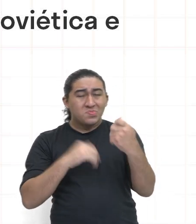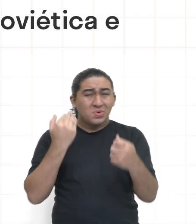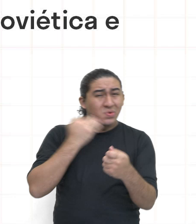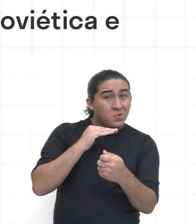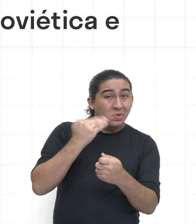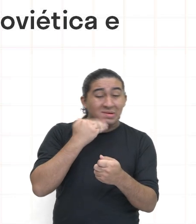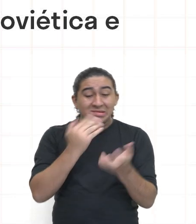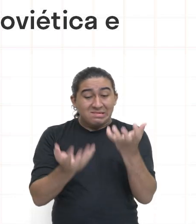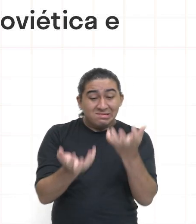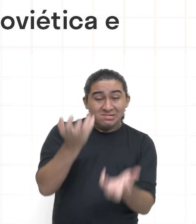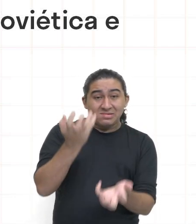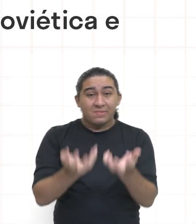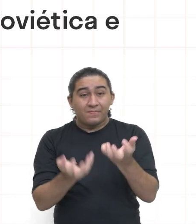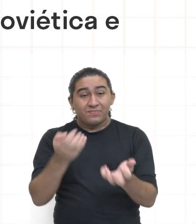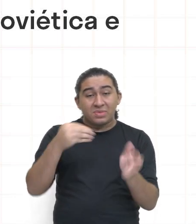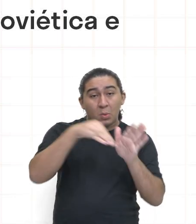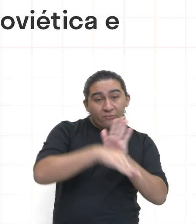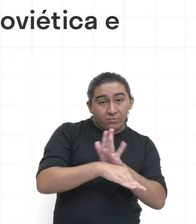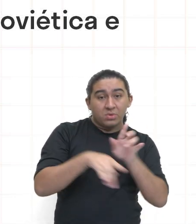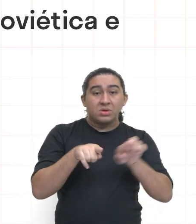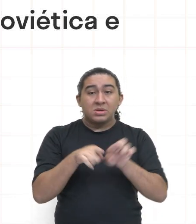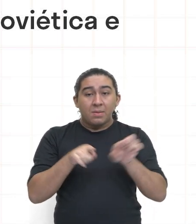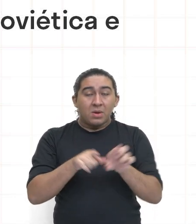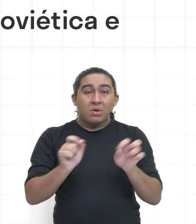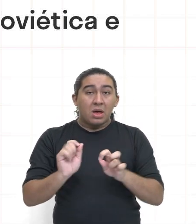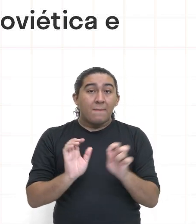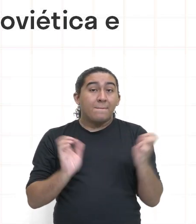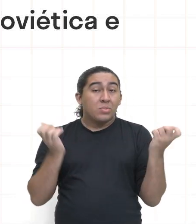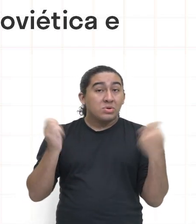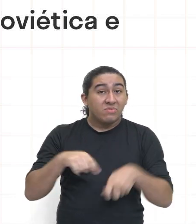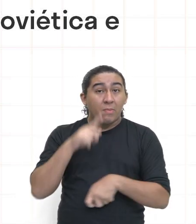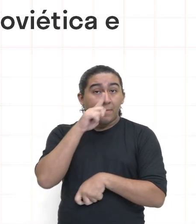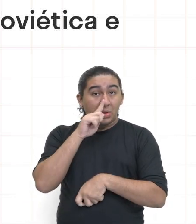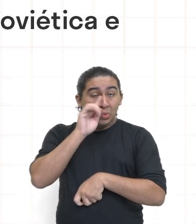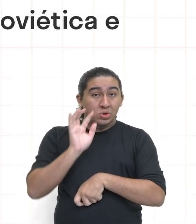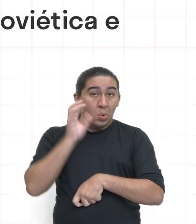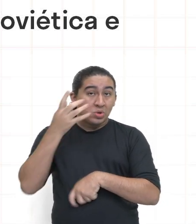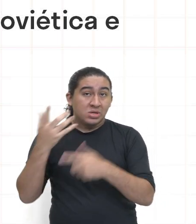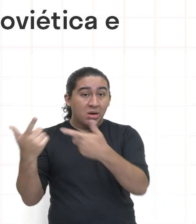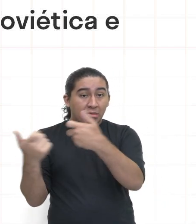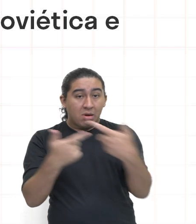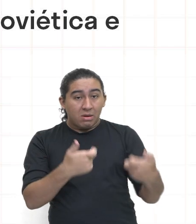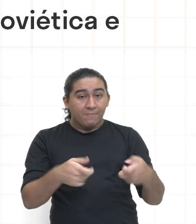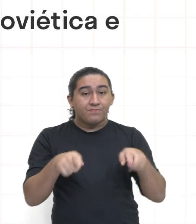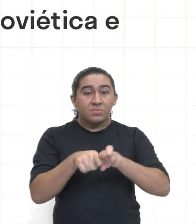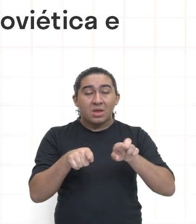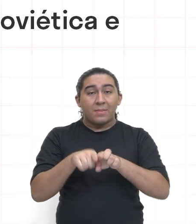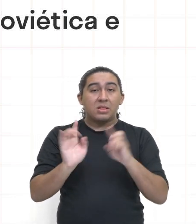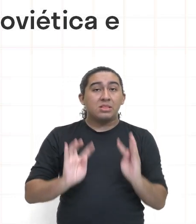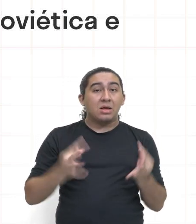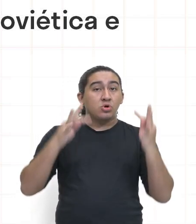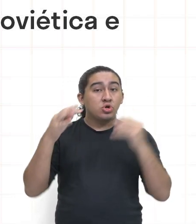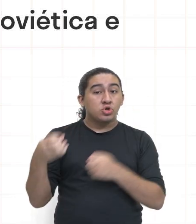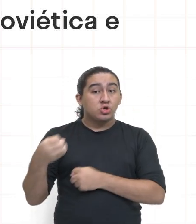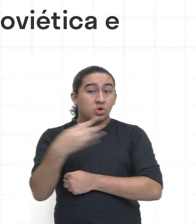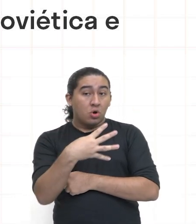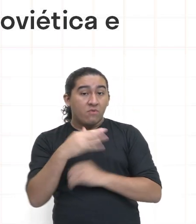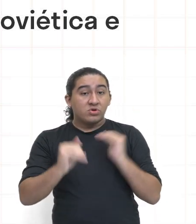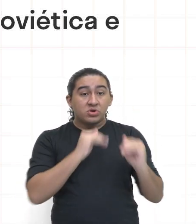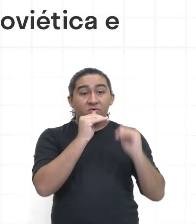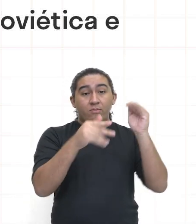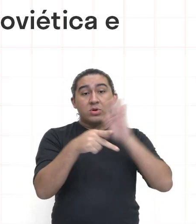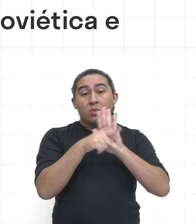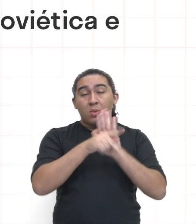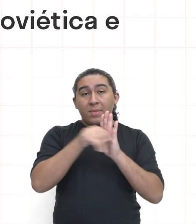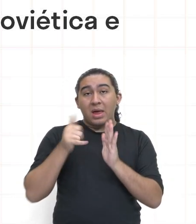economias abaladas, tensão global, risco de uma guerra nuclear, inovações tecnológicas, avanços em